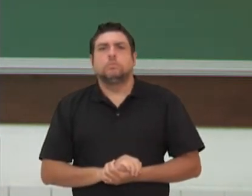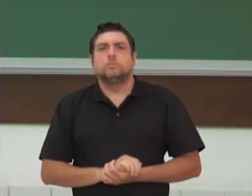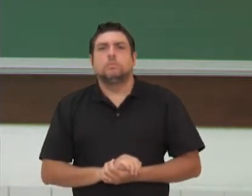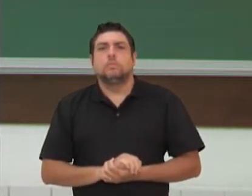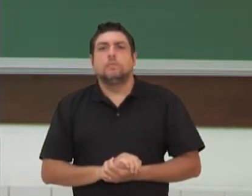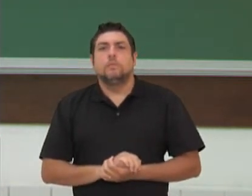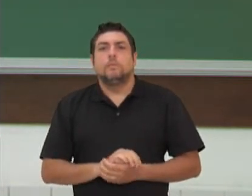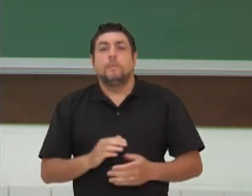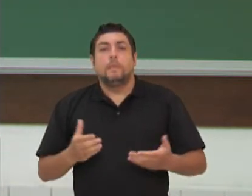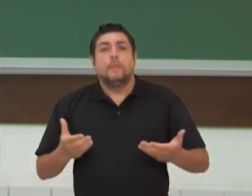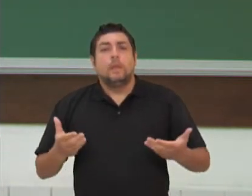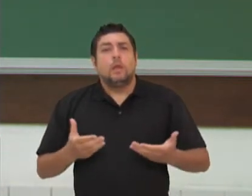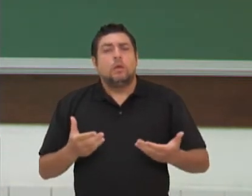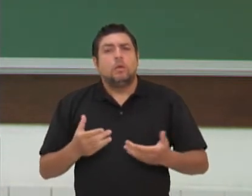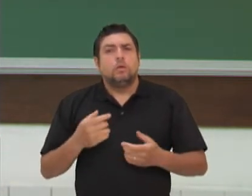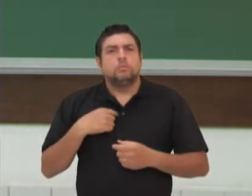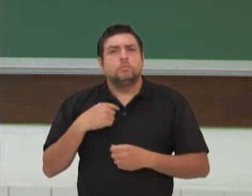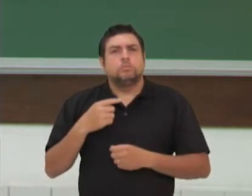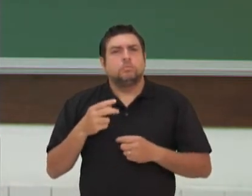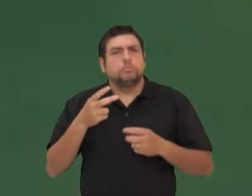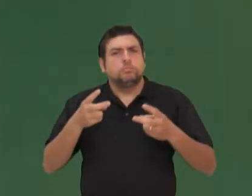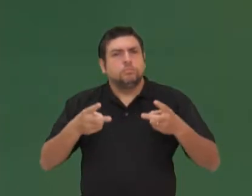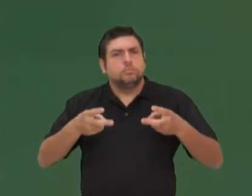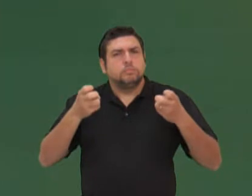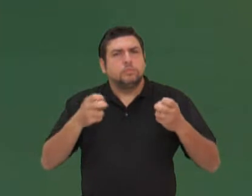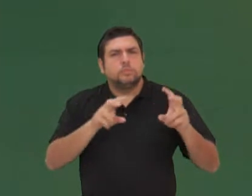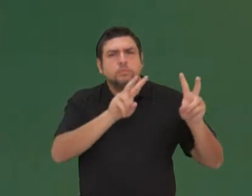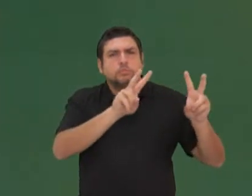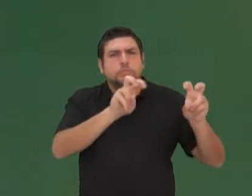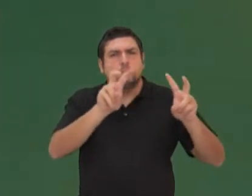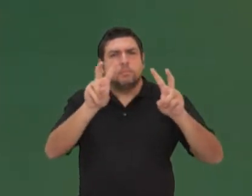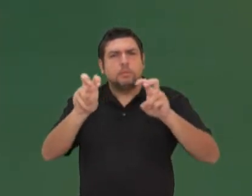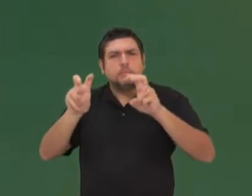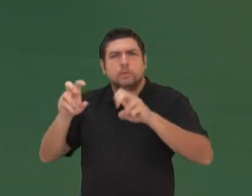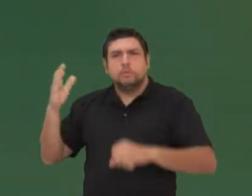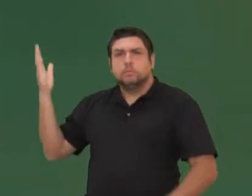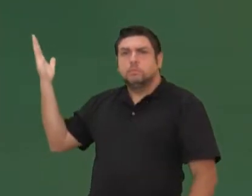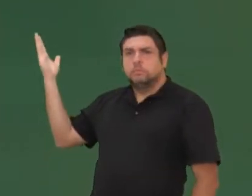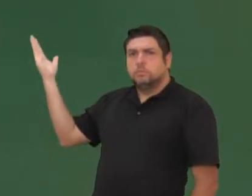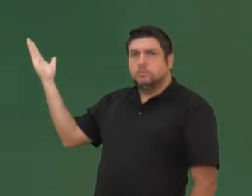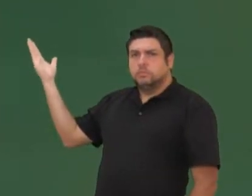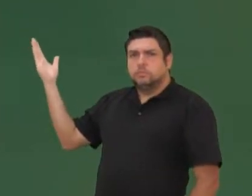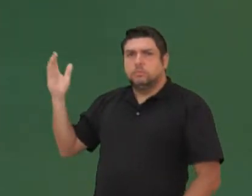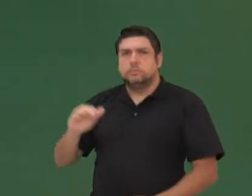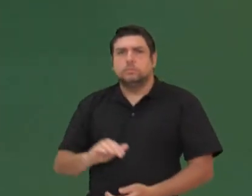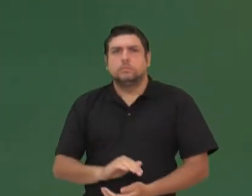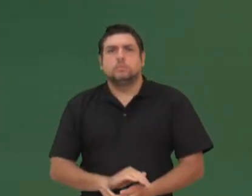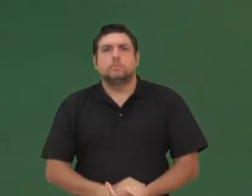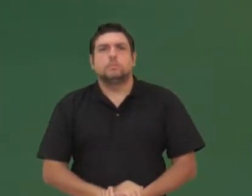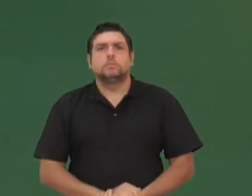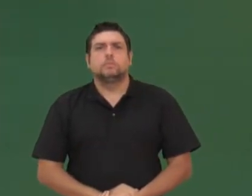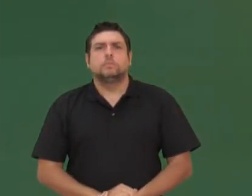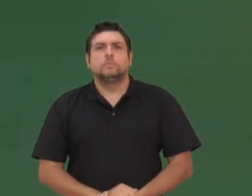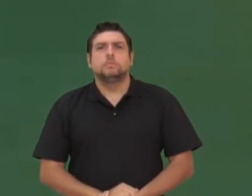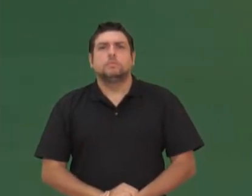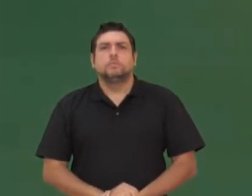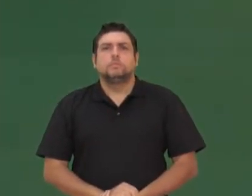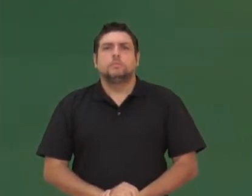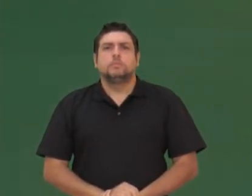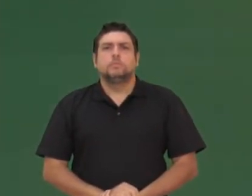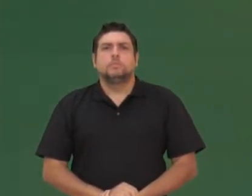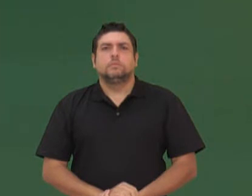que temos são de alguns titulares. O primeiro titular diz: assim seria México se tuviera